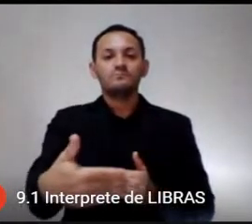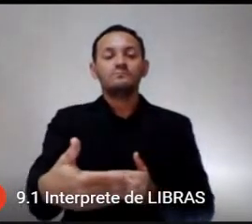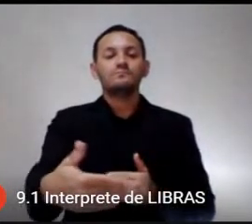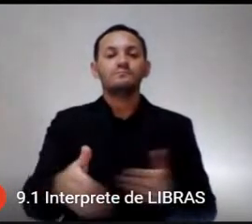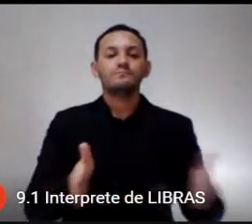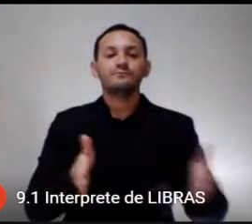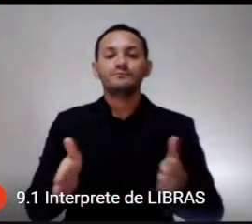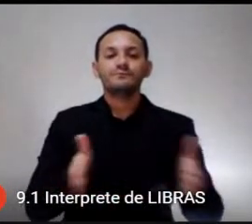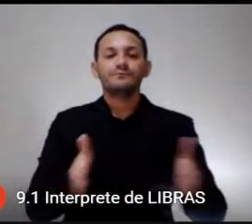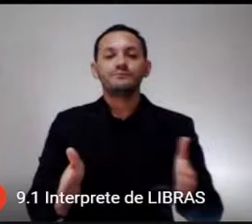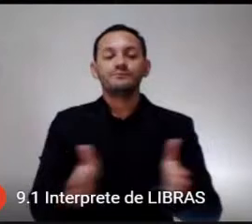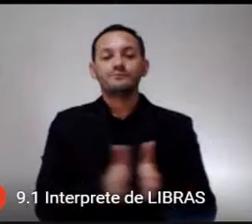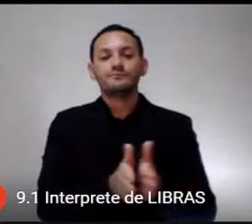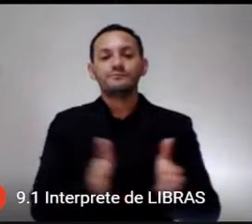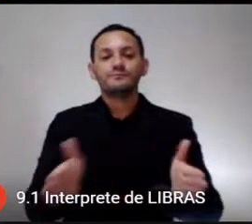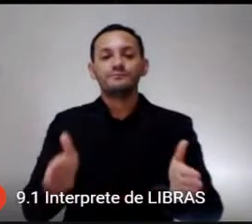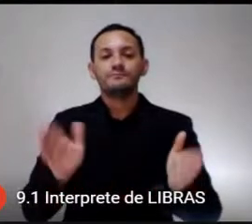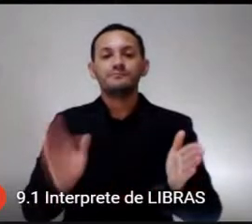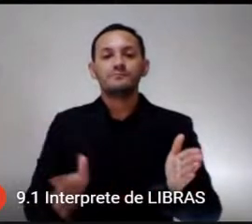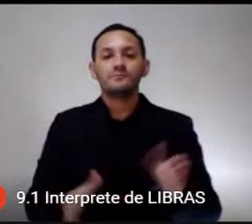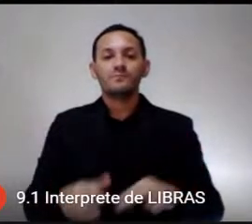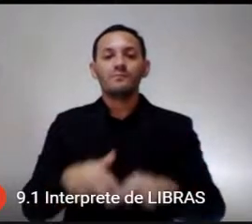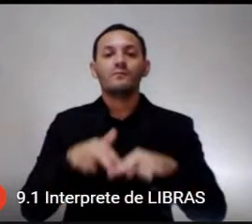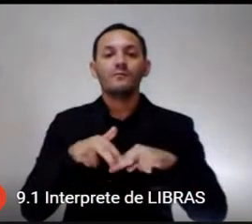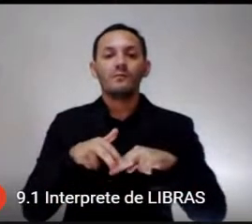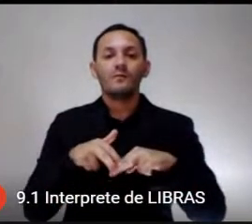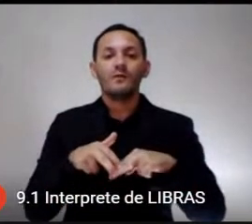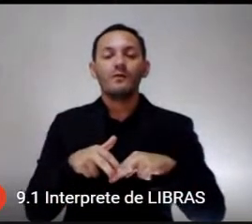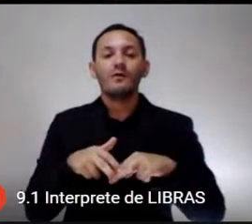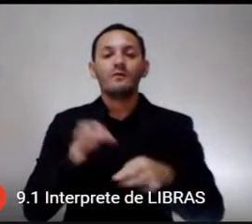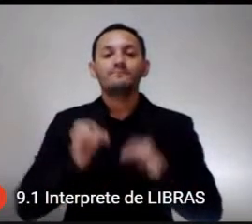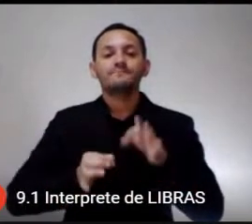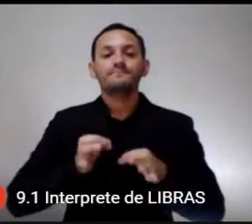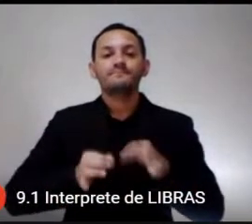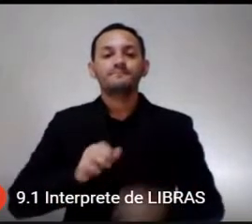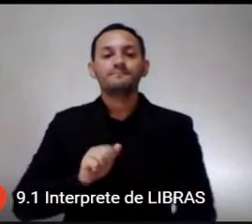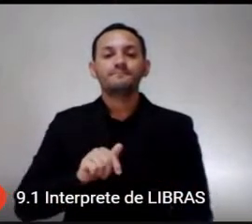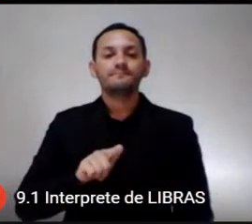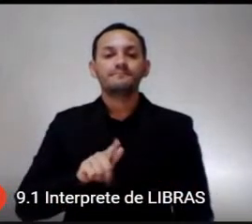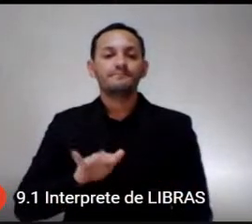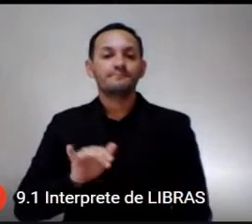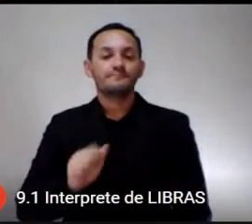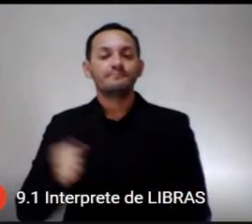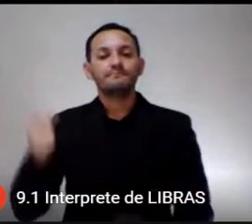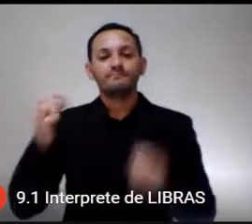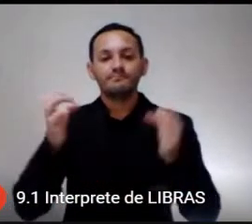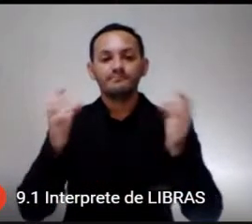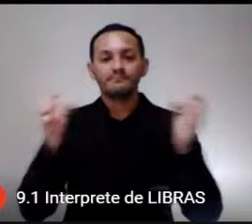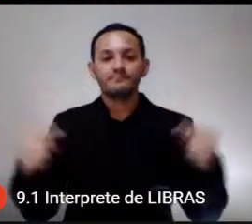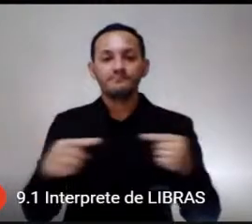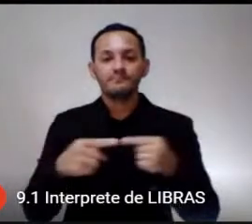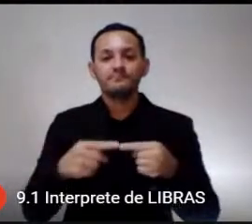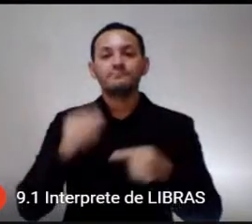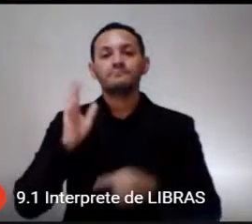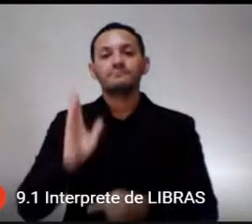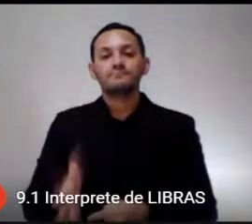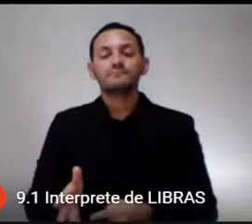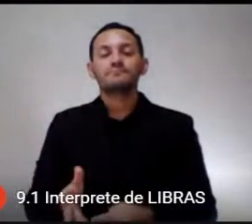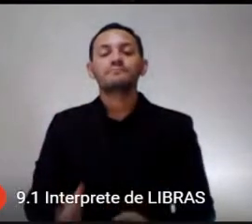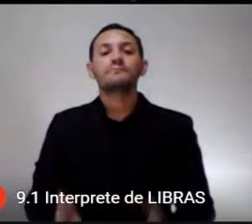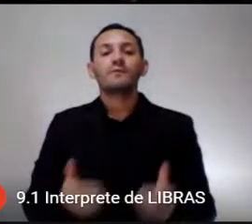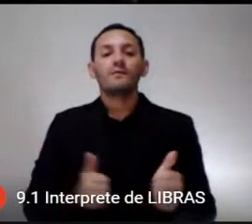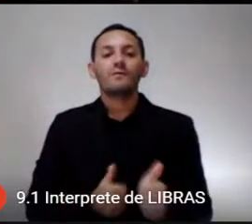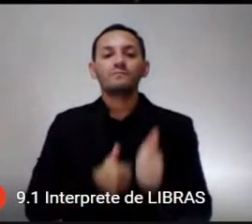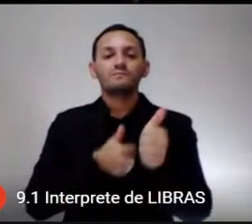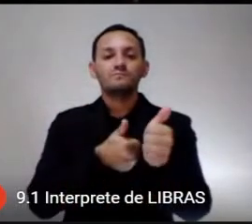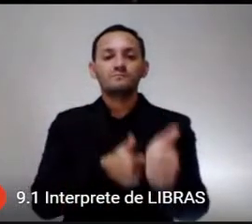com o entendimento esposado pela doutora Ângela, no voto dela, e com as devidas vênias ao nobre relator, eu vou